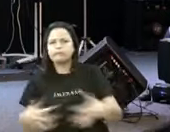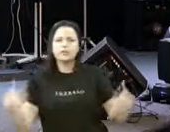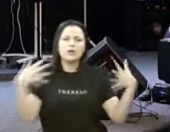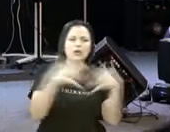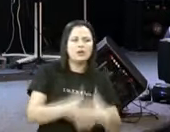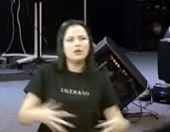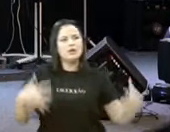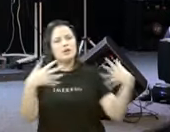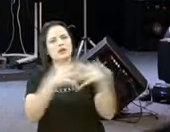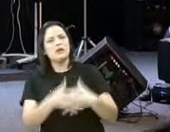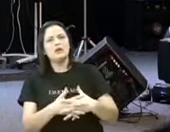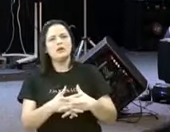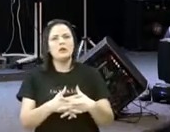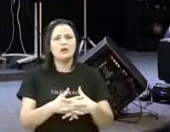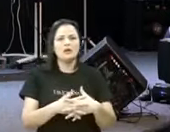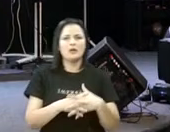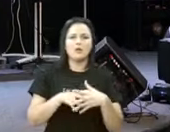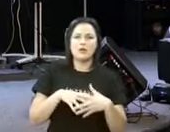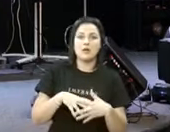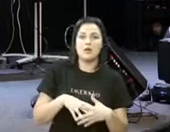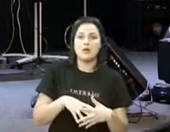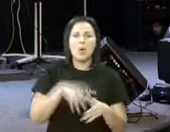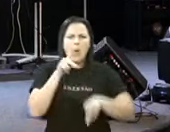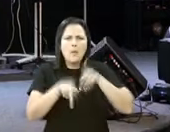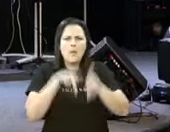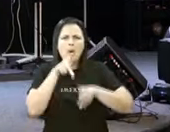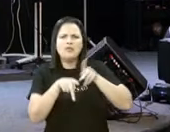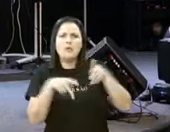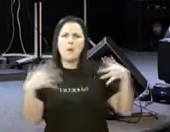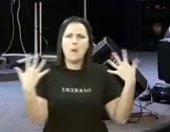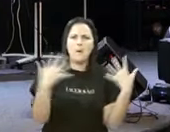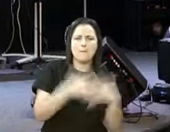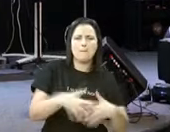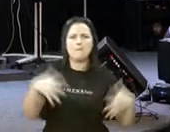Mas o que está acontecendo agora? Eu estou vendo.